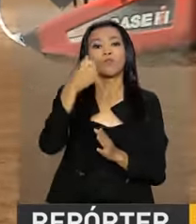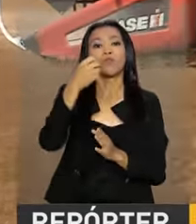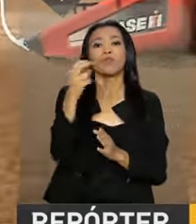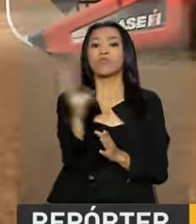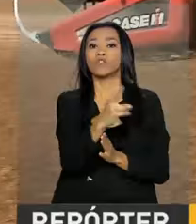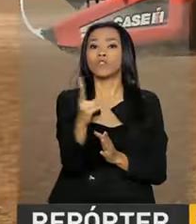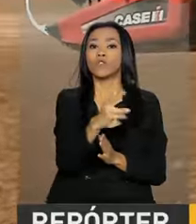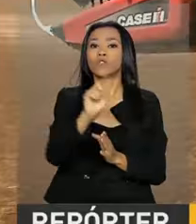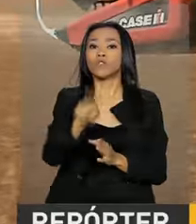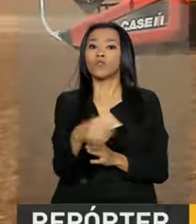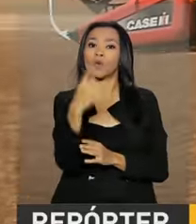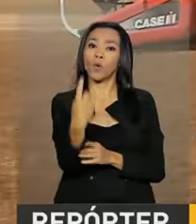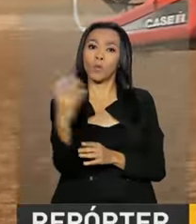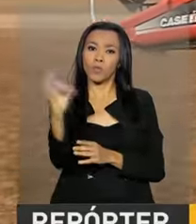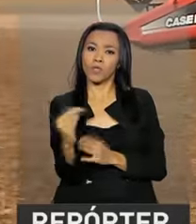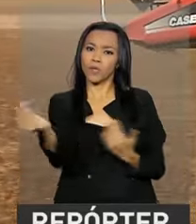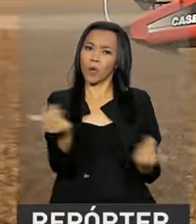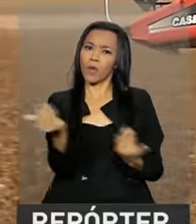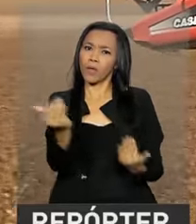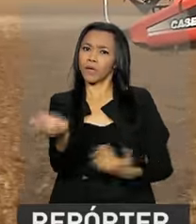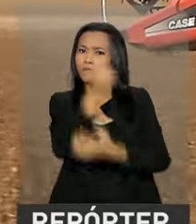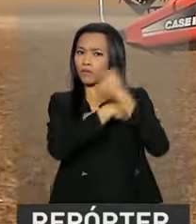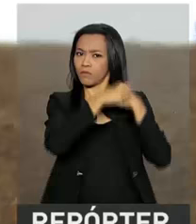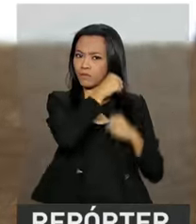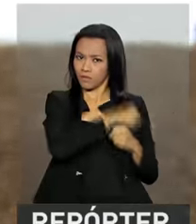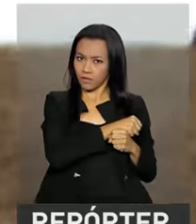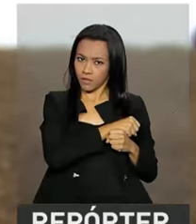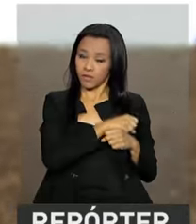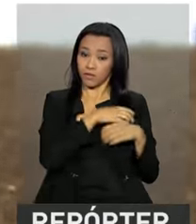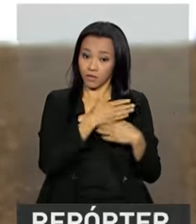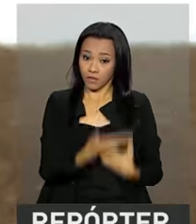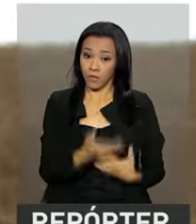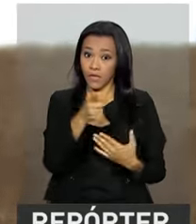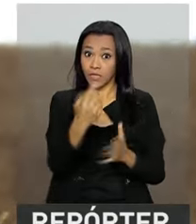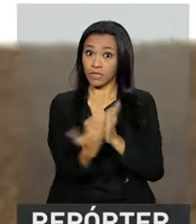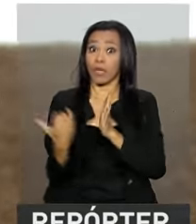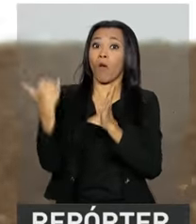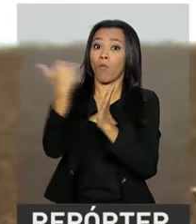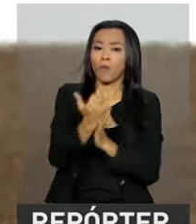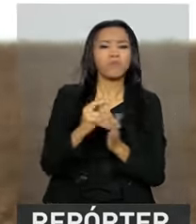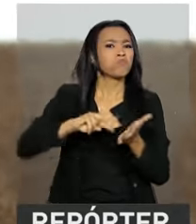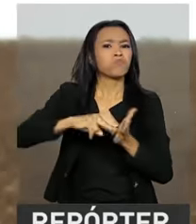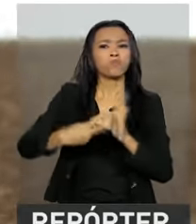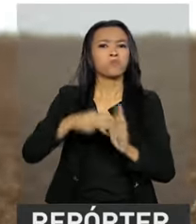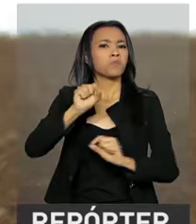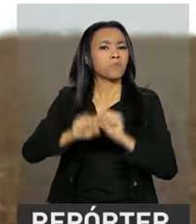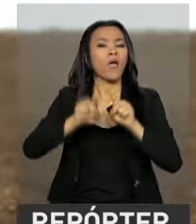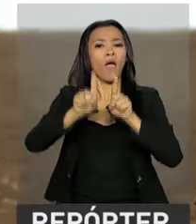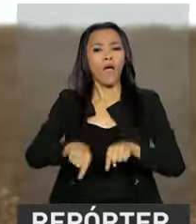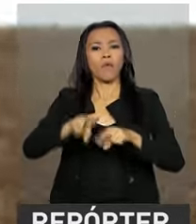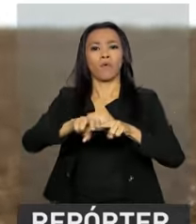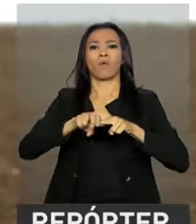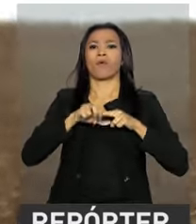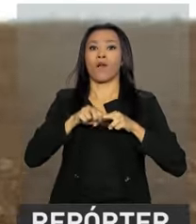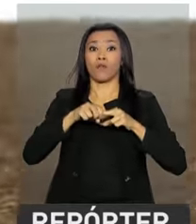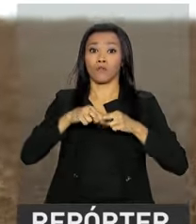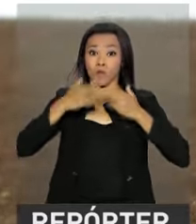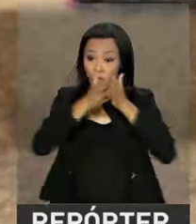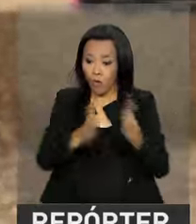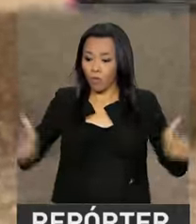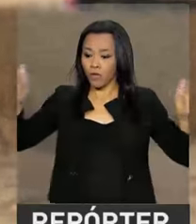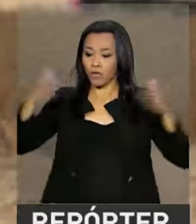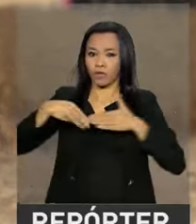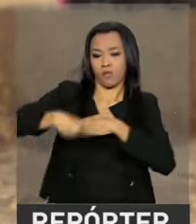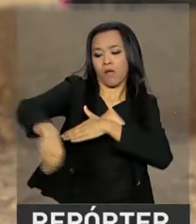por cento em comparação à safra passada essa elevação se deve ao crescimento da área de produtividade